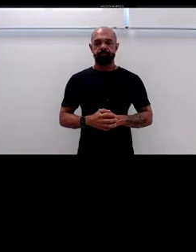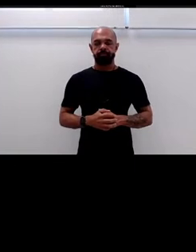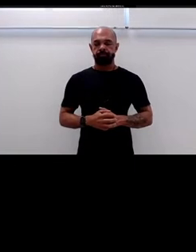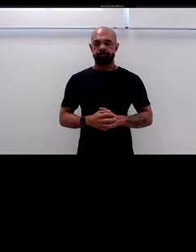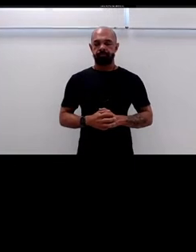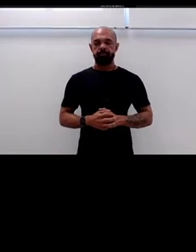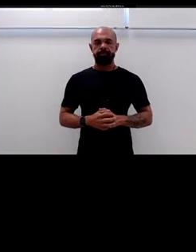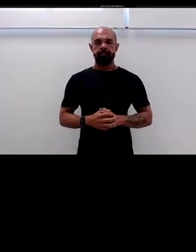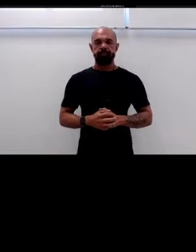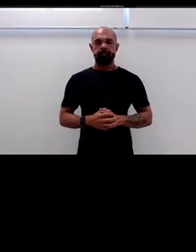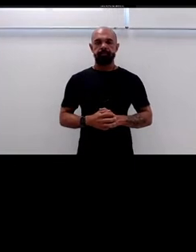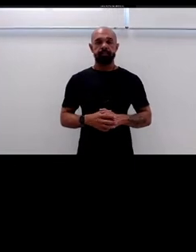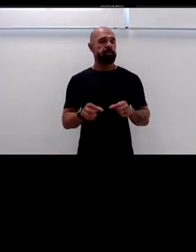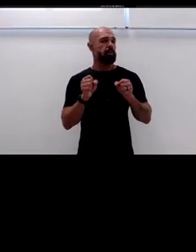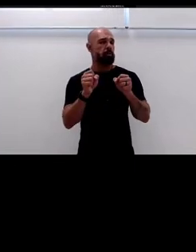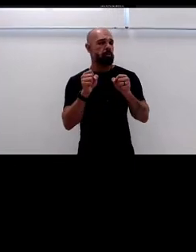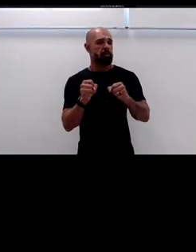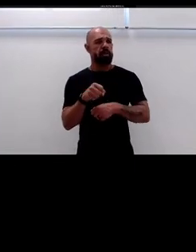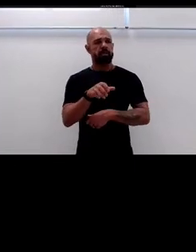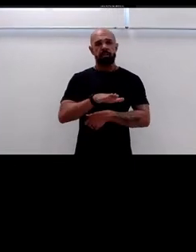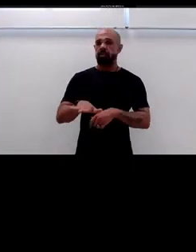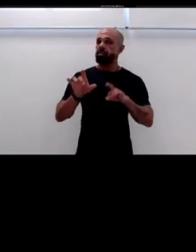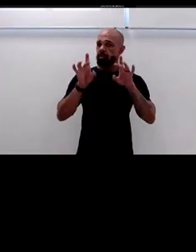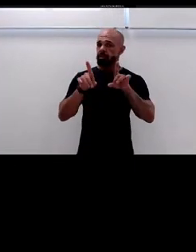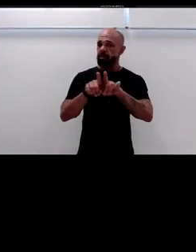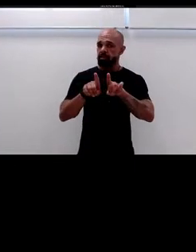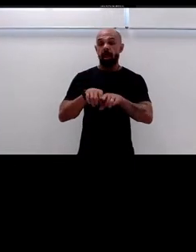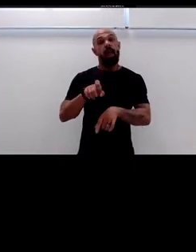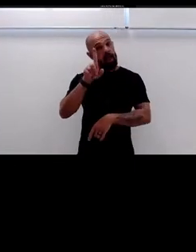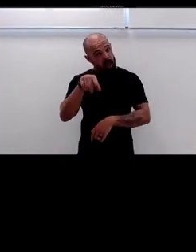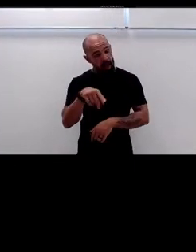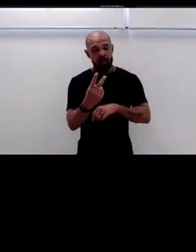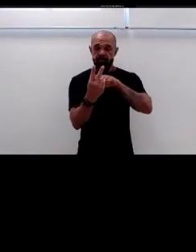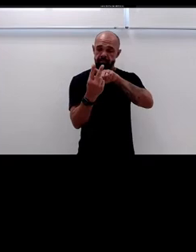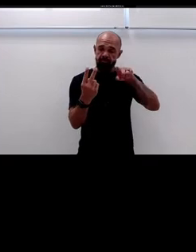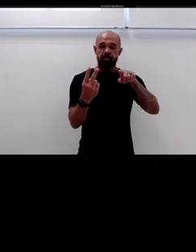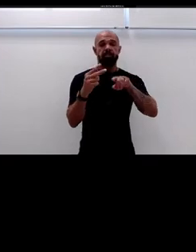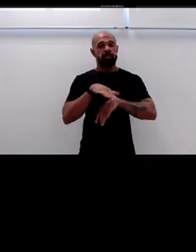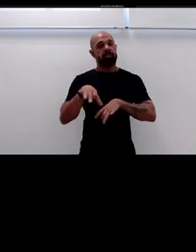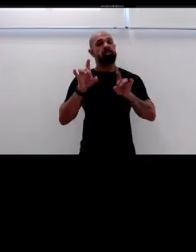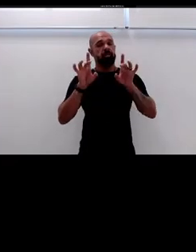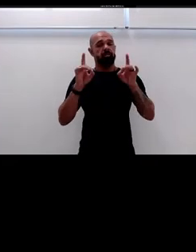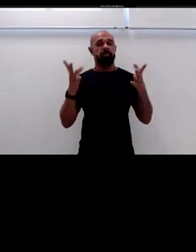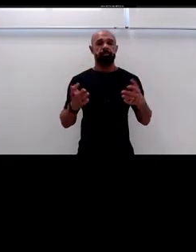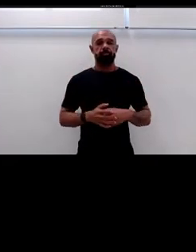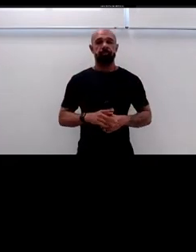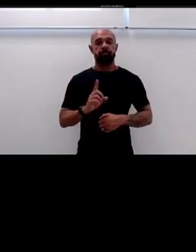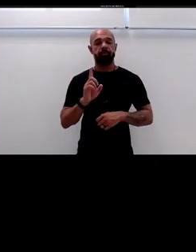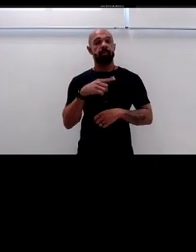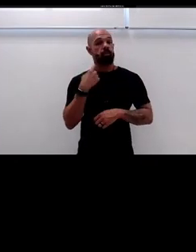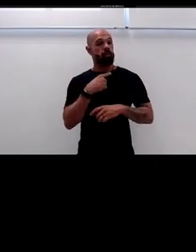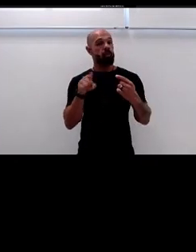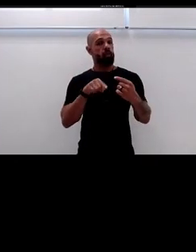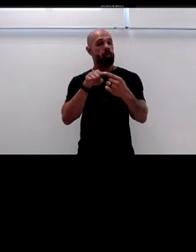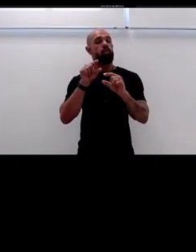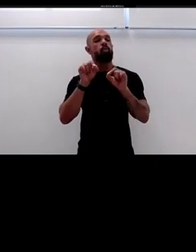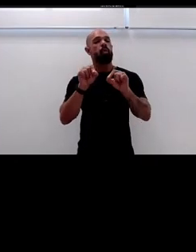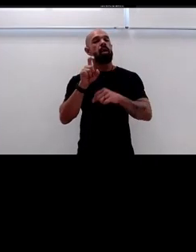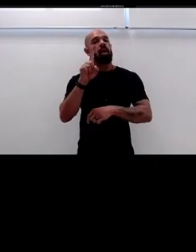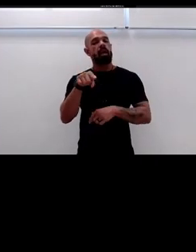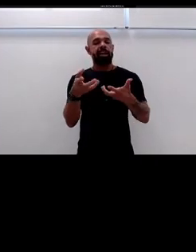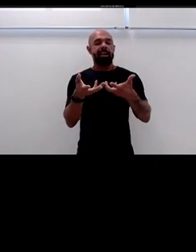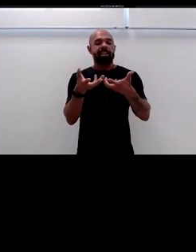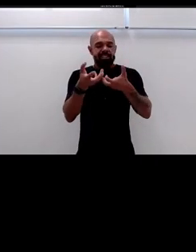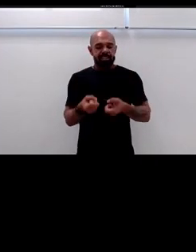Elas podem ser crianças especiais e são crianças especiais. E a nossa missão é recebê-las